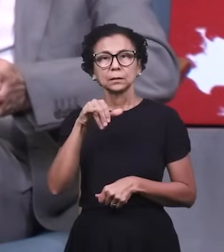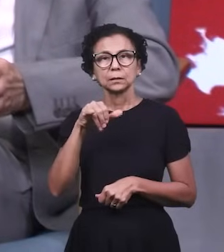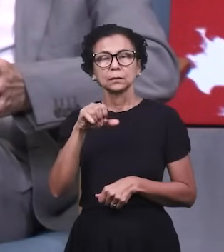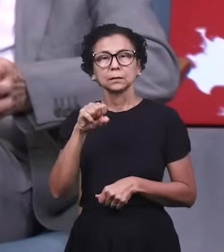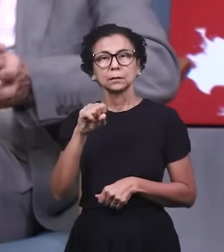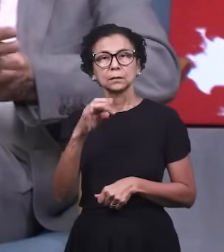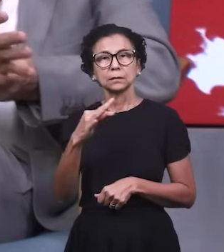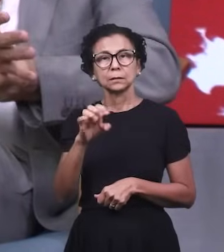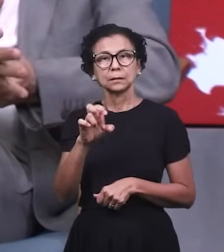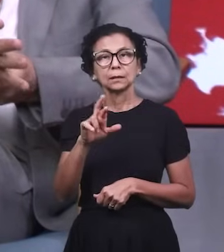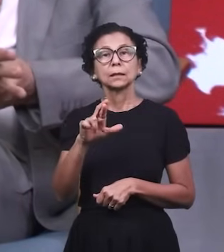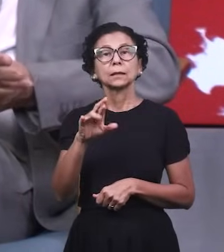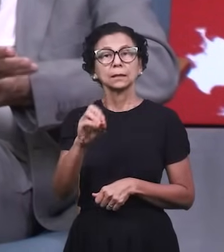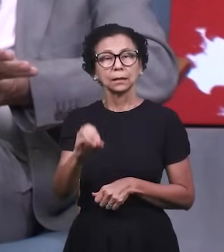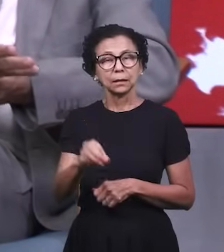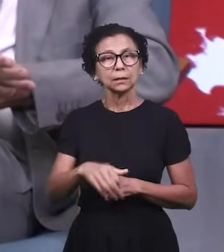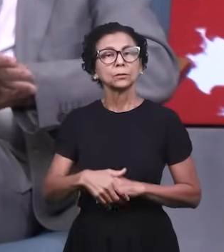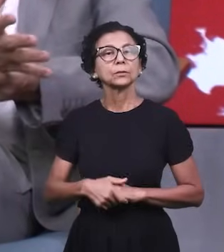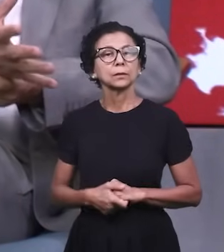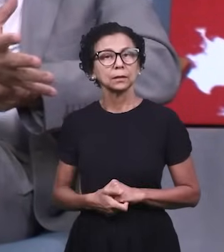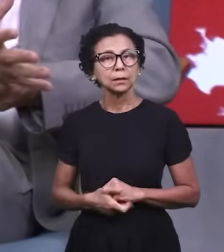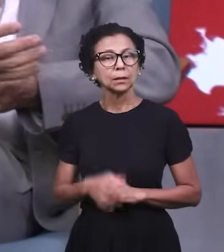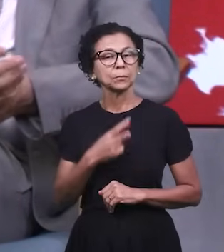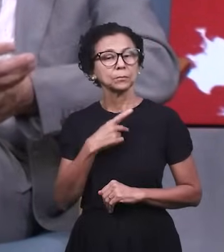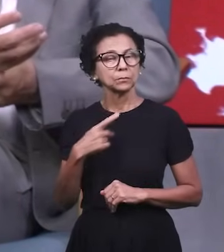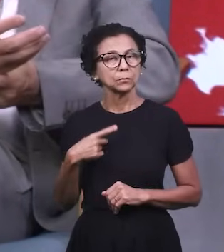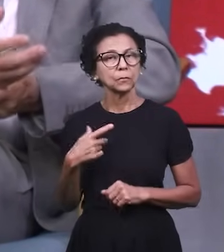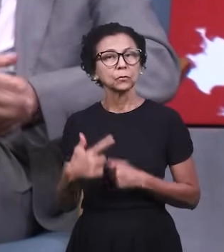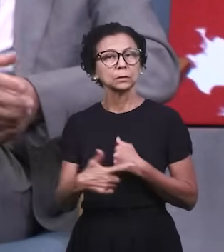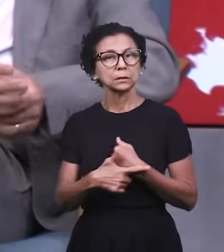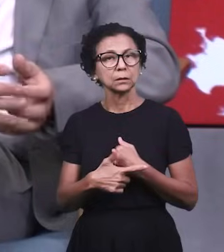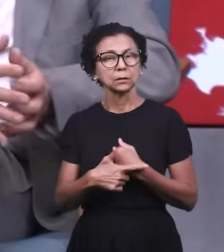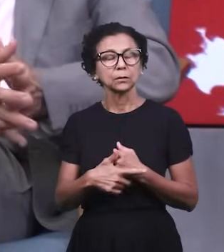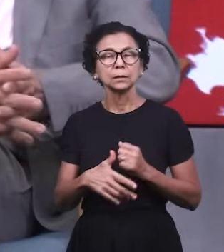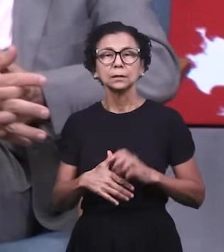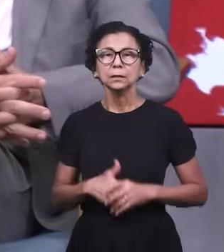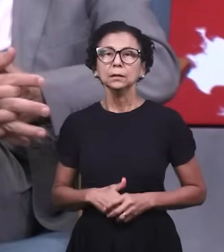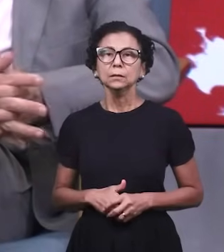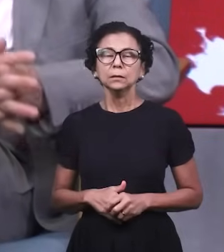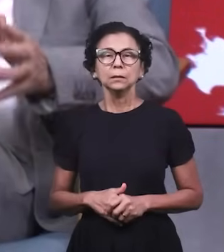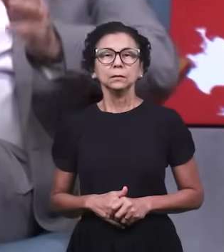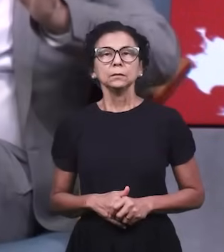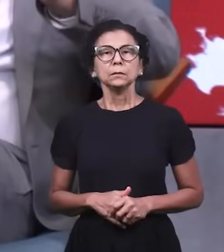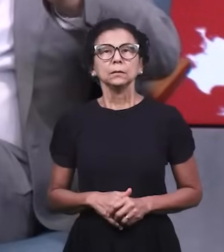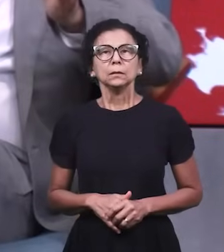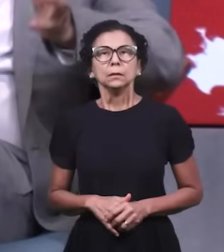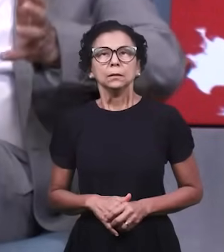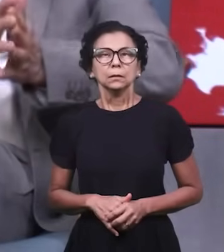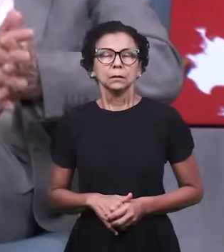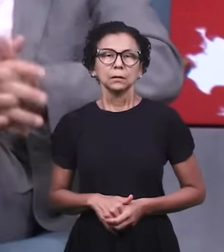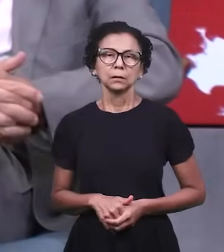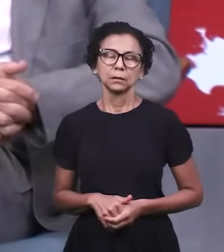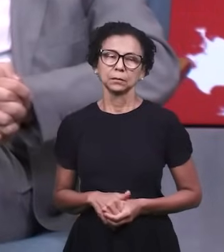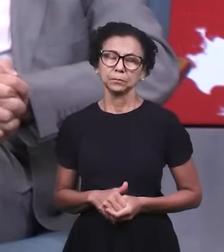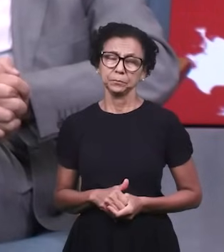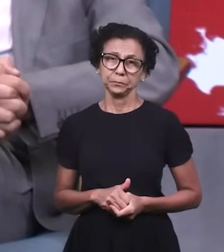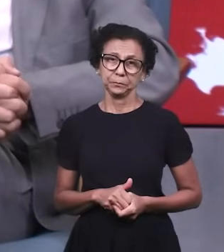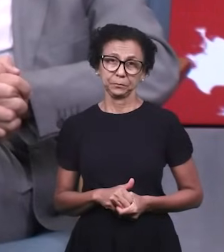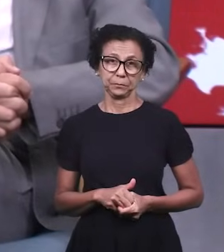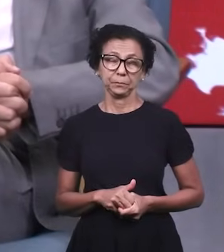usar. Então ele tem que está em condição de obedecer o comando do cabeça que é Cristo. Eu não vou entrar em